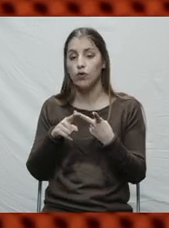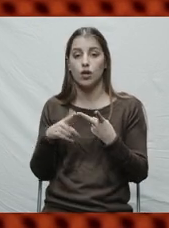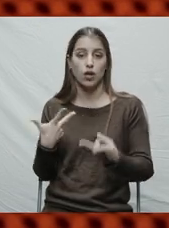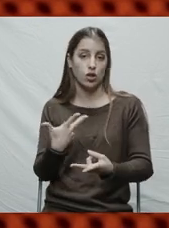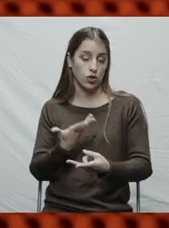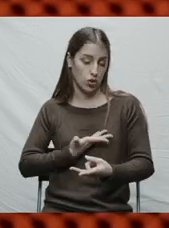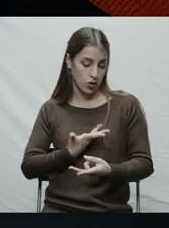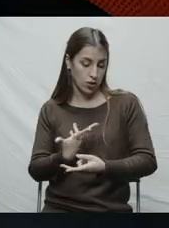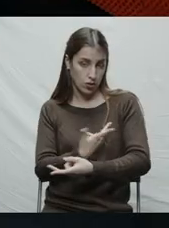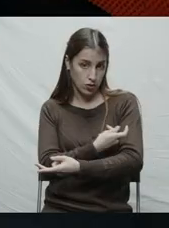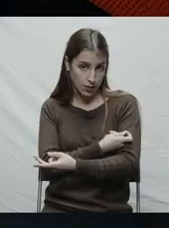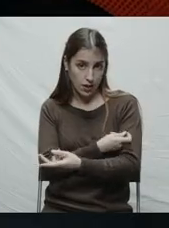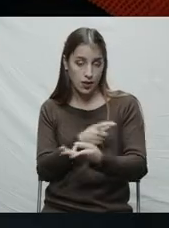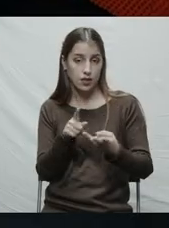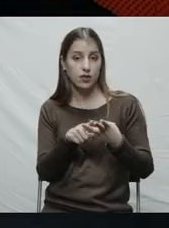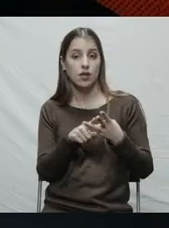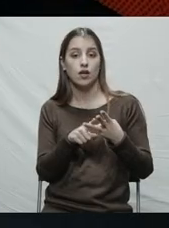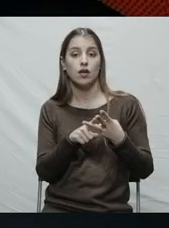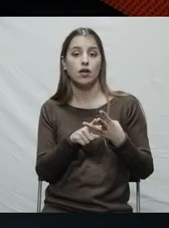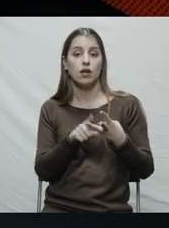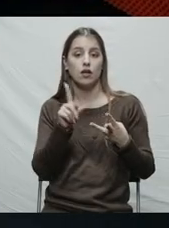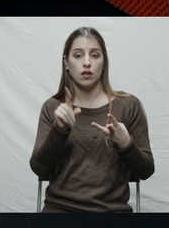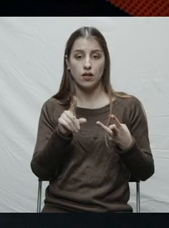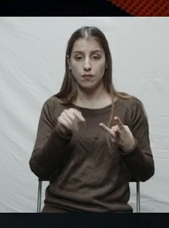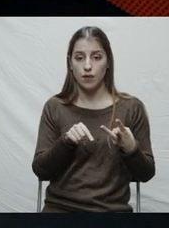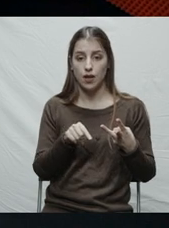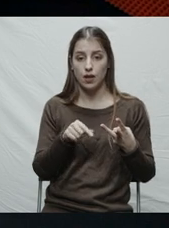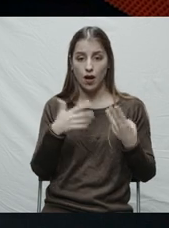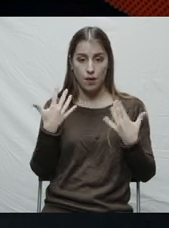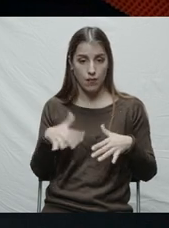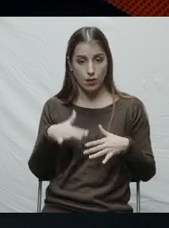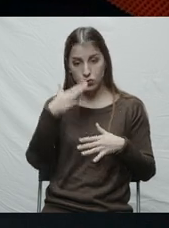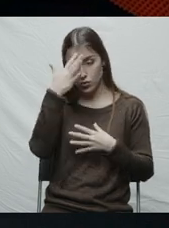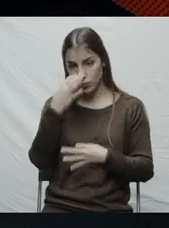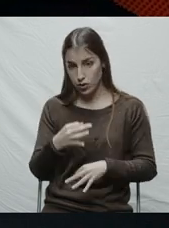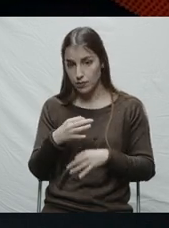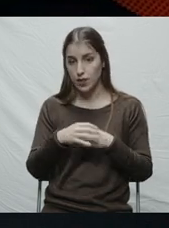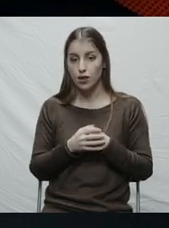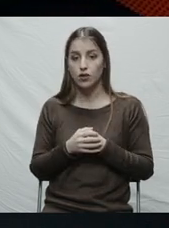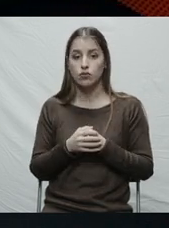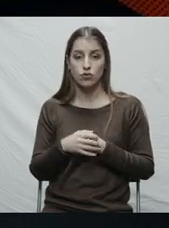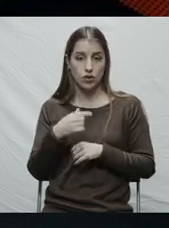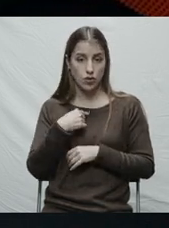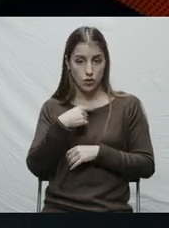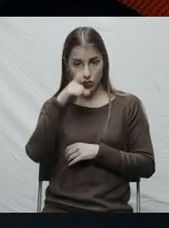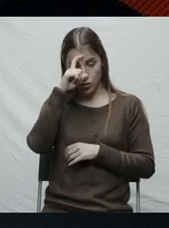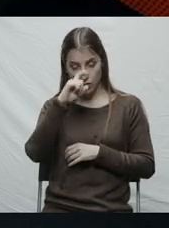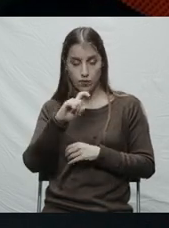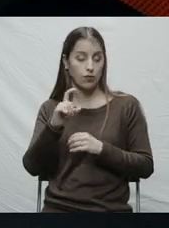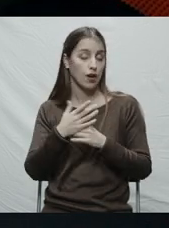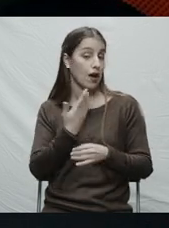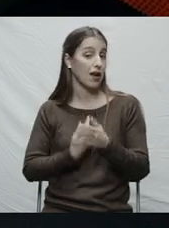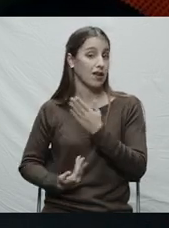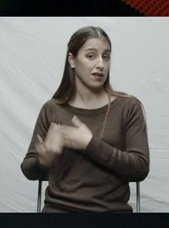meu estágio que eu propus ao Luís Fernandes, que é agora, tem aparecido o Luís Fernandes, que fez também uma investigação na antiga Sé, que